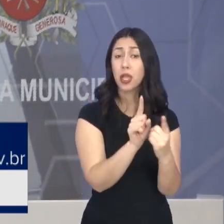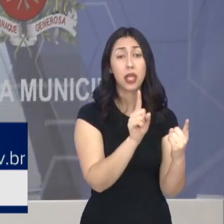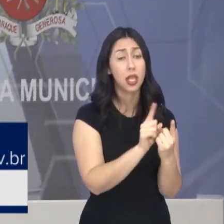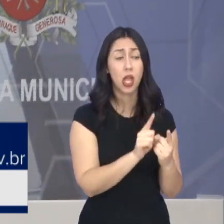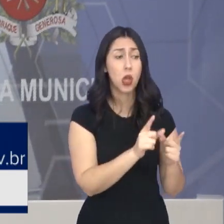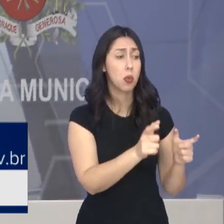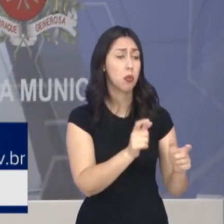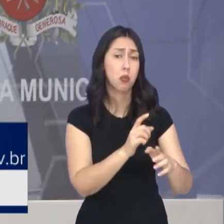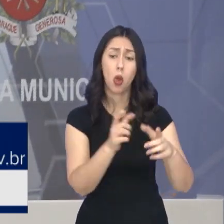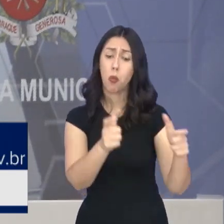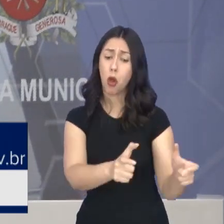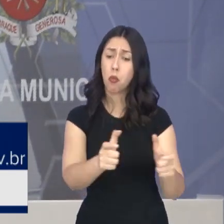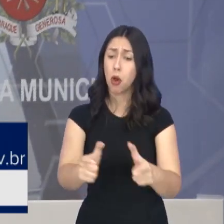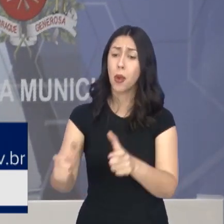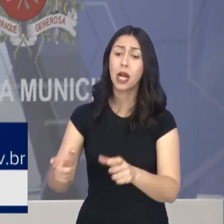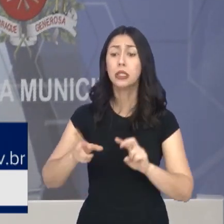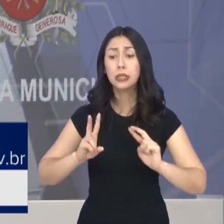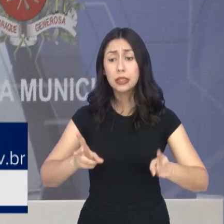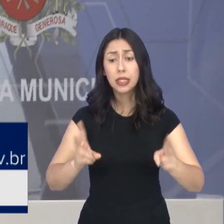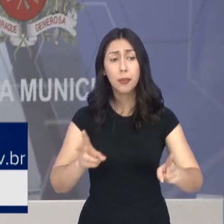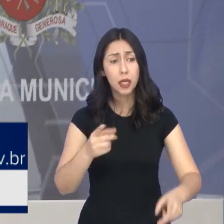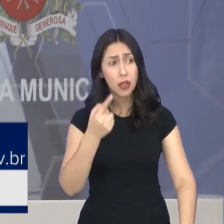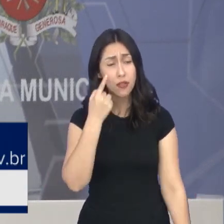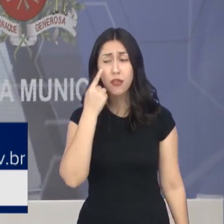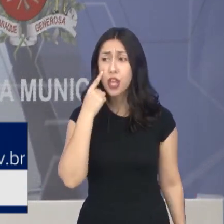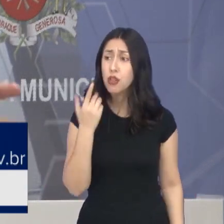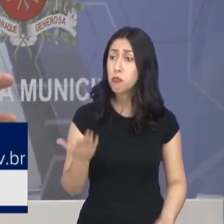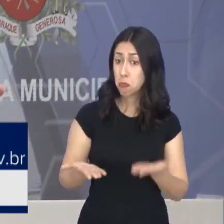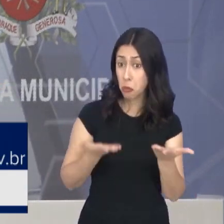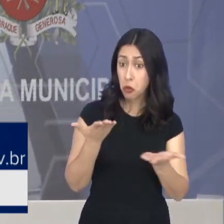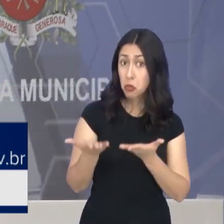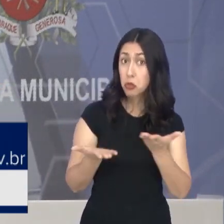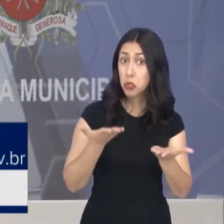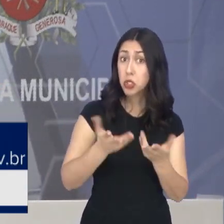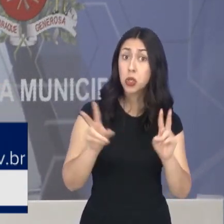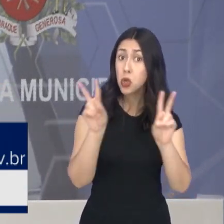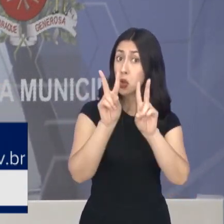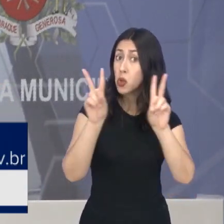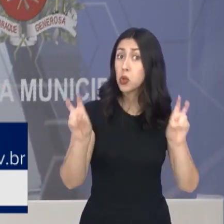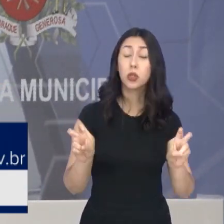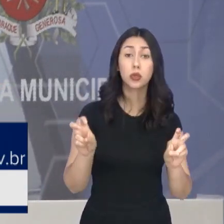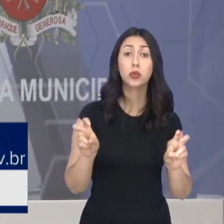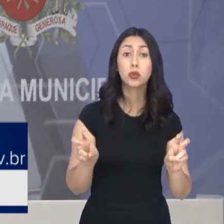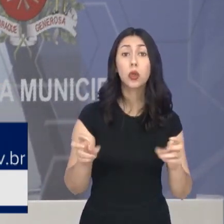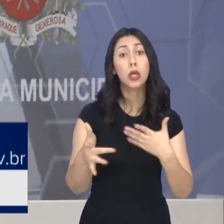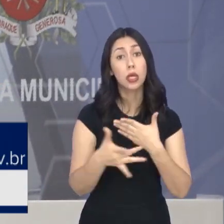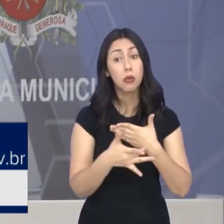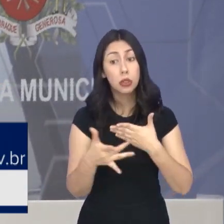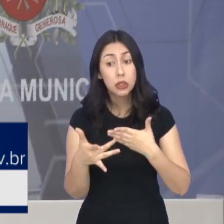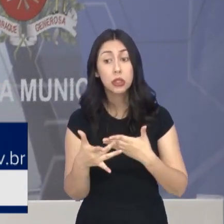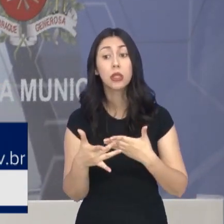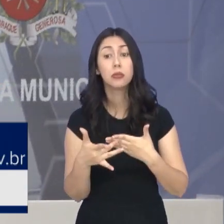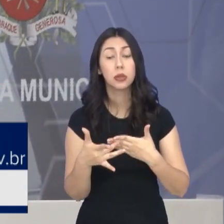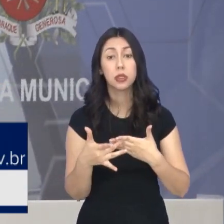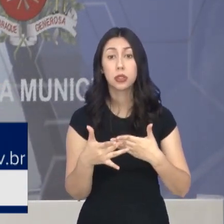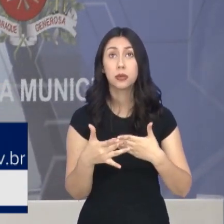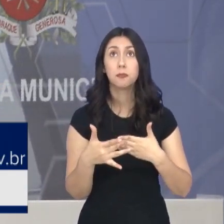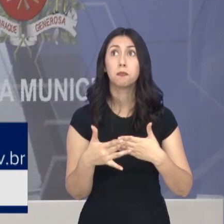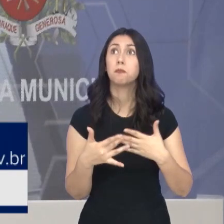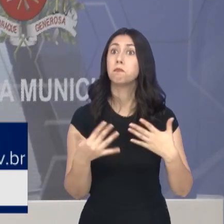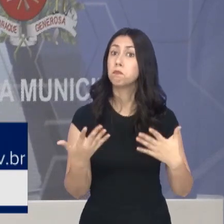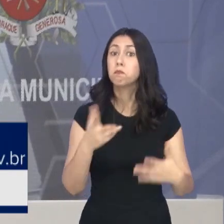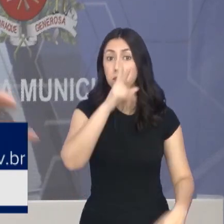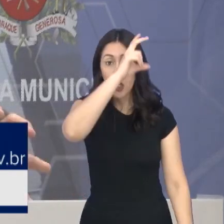todos os bairros da cidade, sempre ouço elogio quando se diz nas chamadas dos exames, né? Os exames, né,